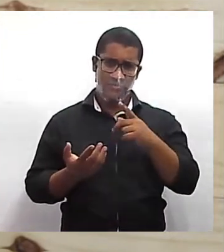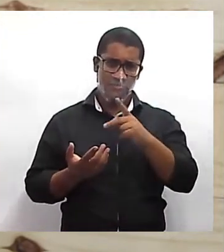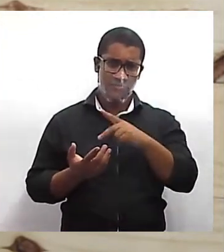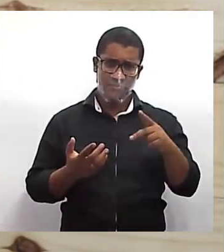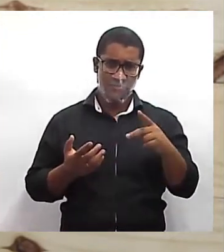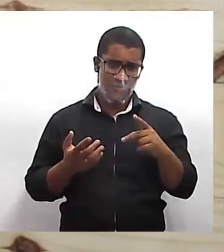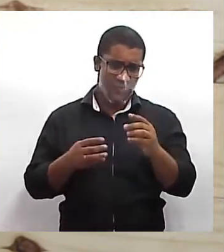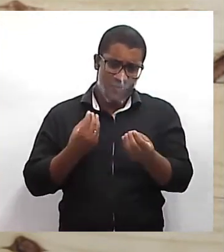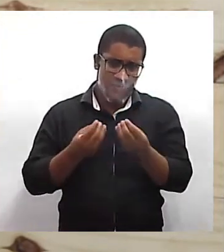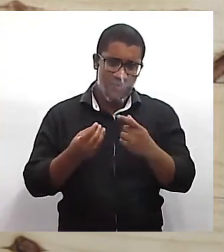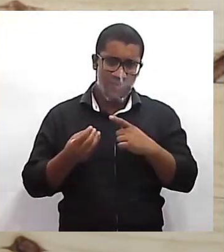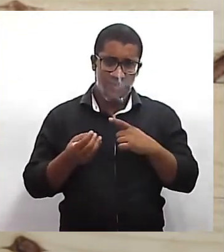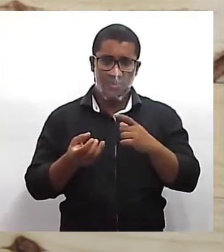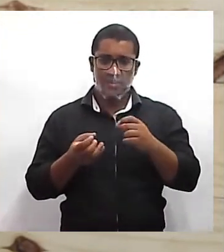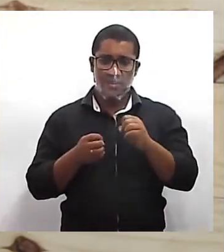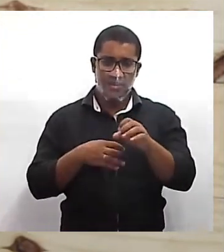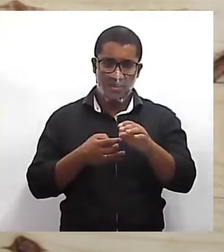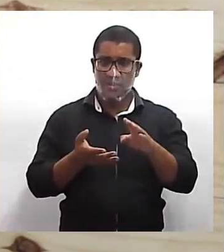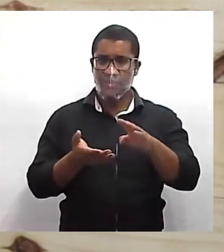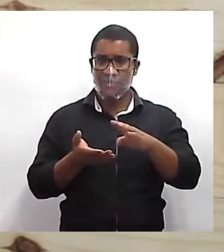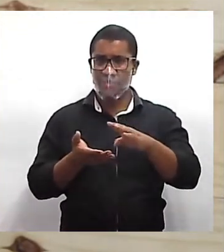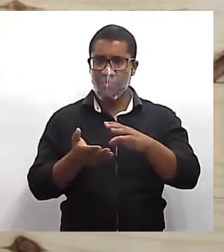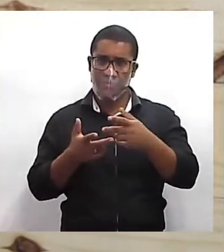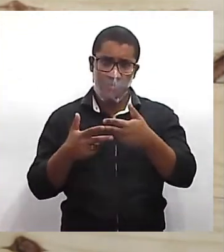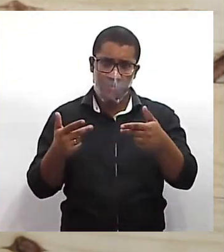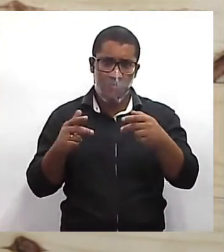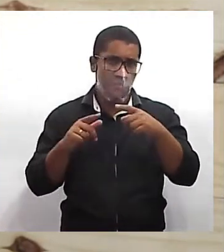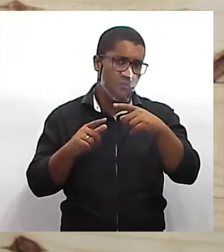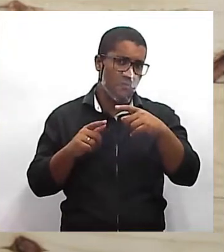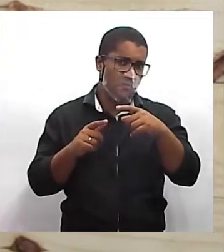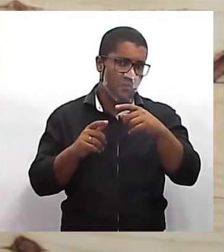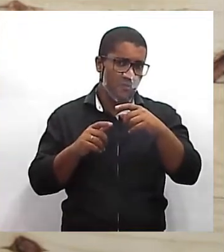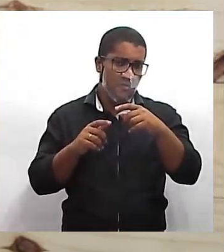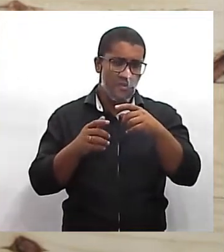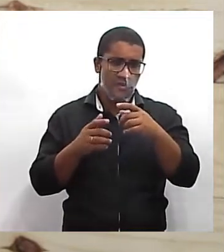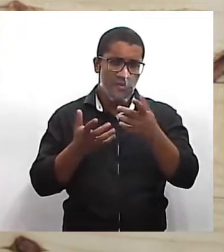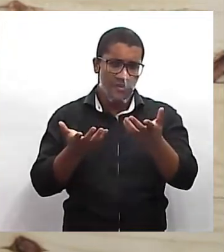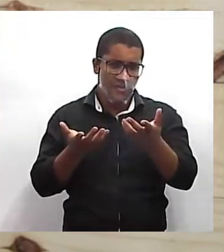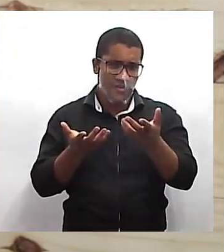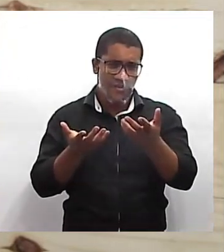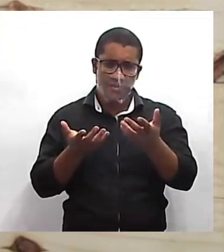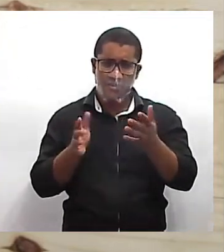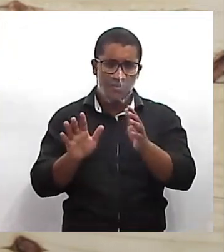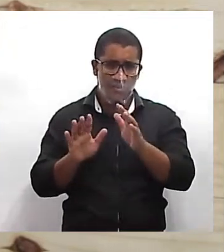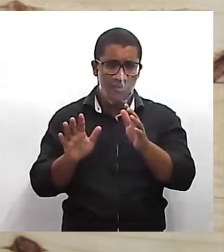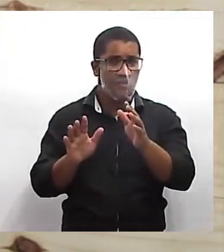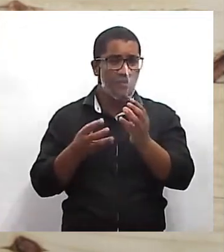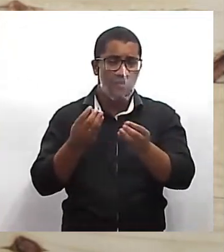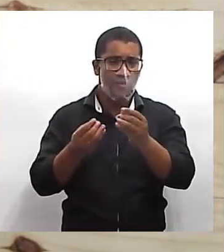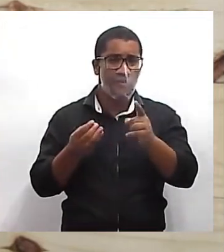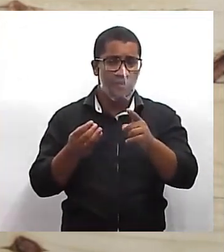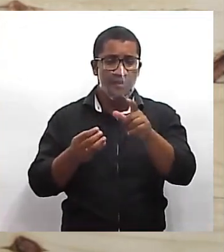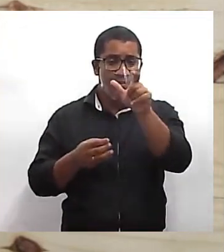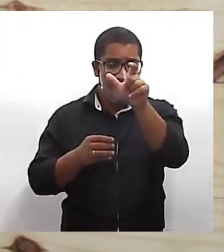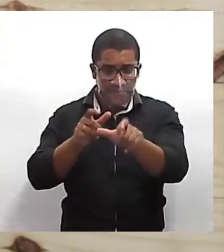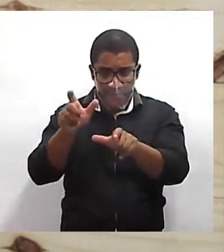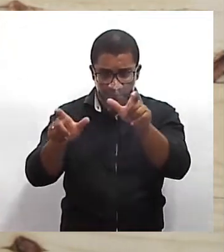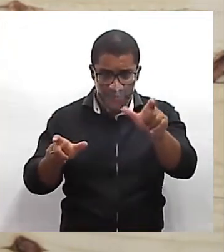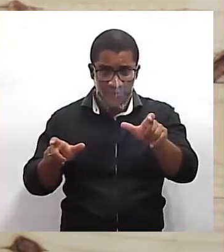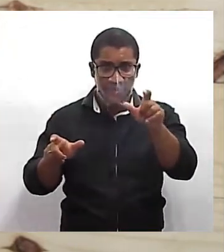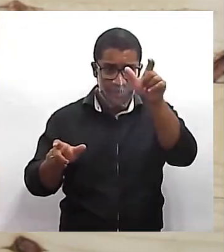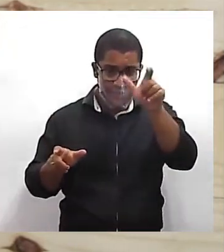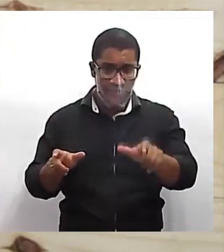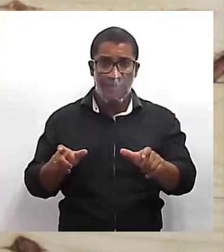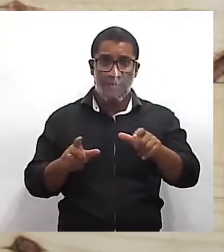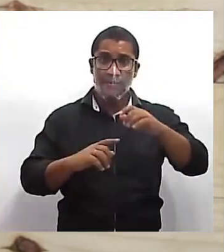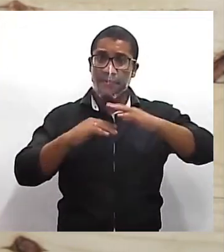como a educação bancária, mas um sujeito histórico comprometido com a sua própria prática social. É a prática social